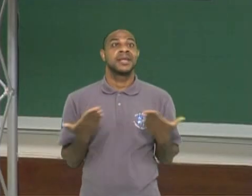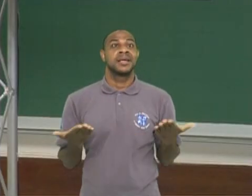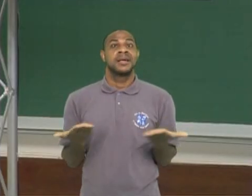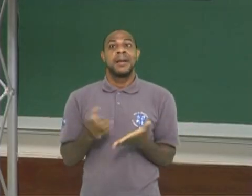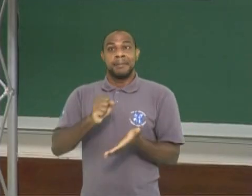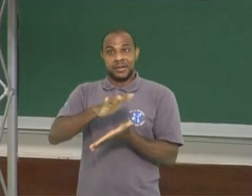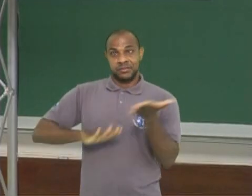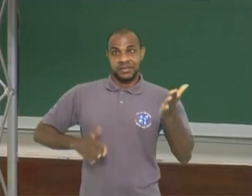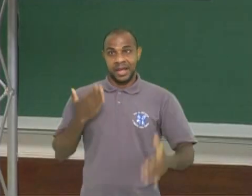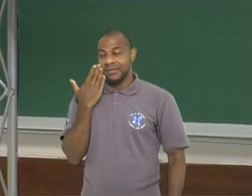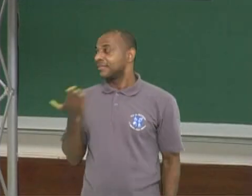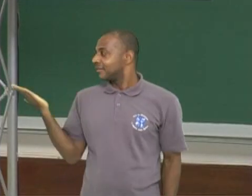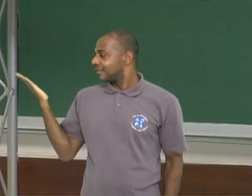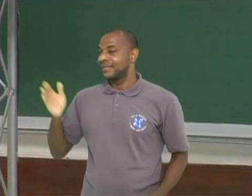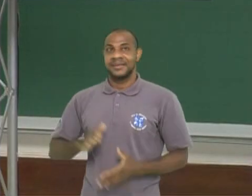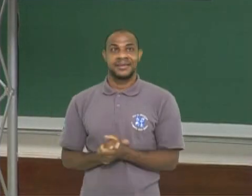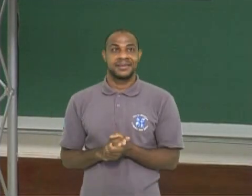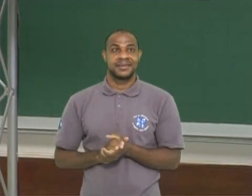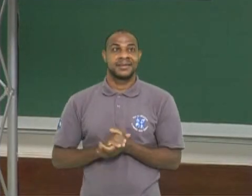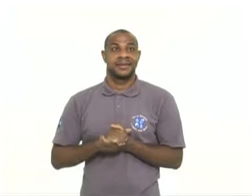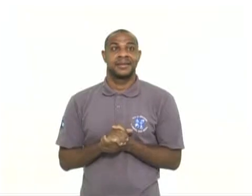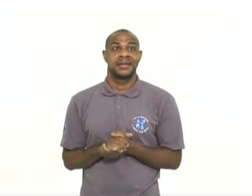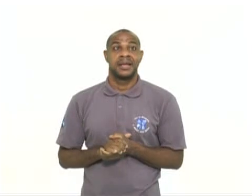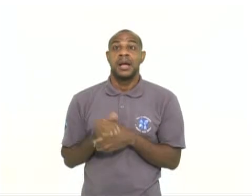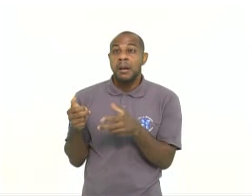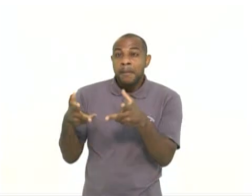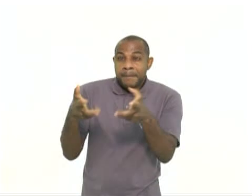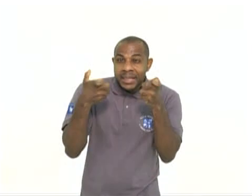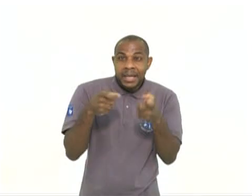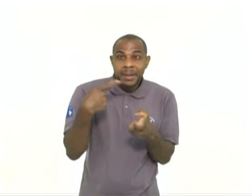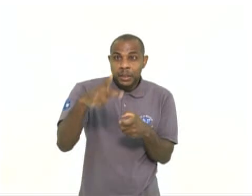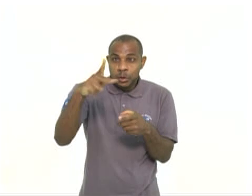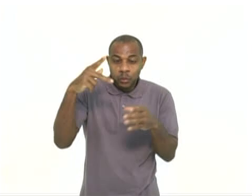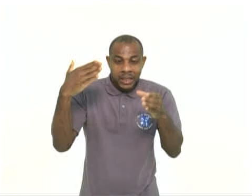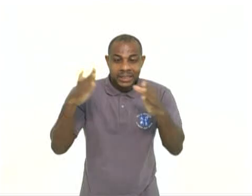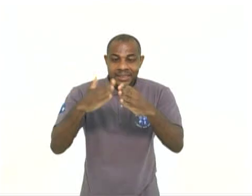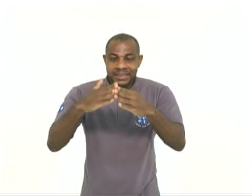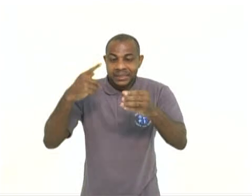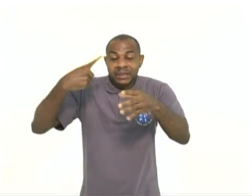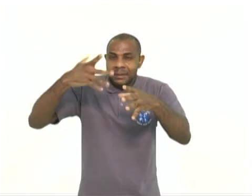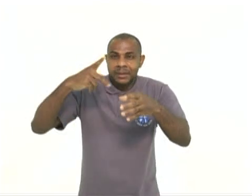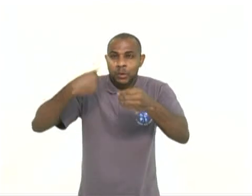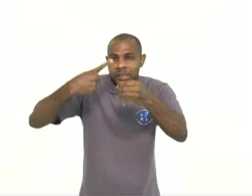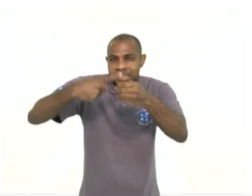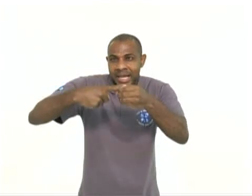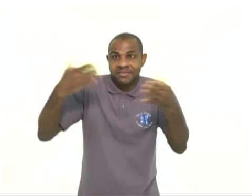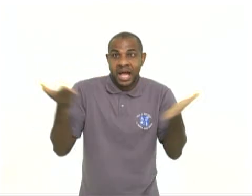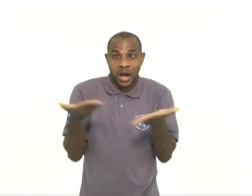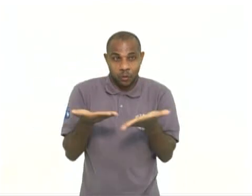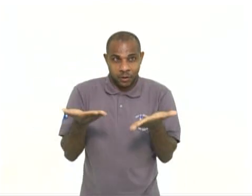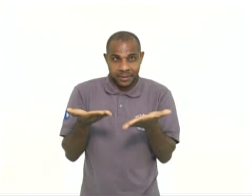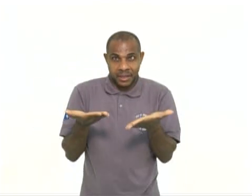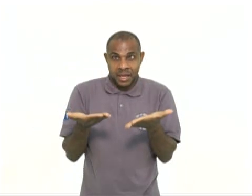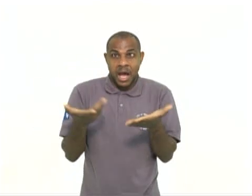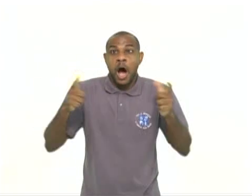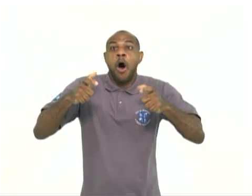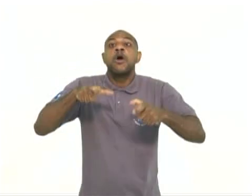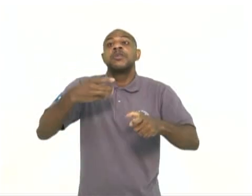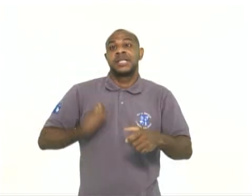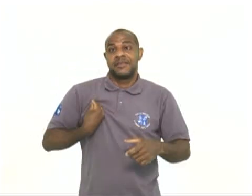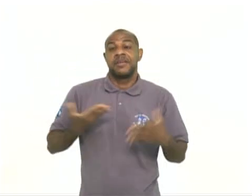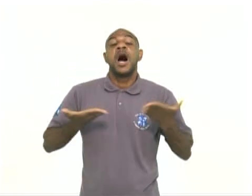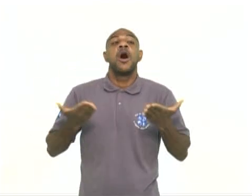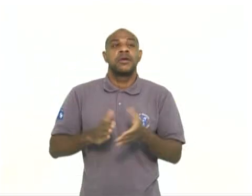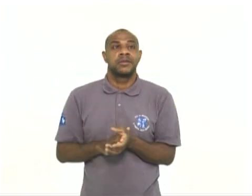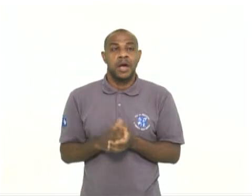mais uma atividade agora, ó, presta atenção. Perceba a sua cidade atualmente, né? O lugar lá onde você vive.